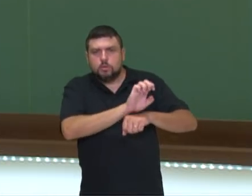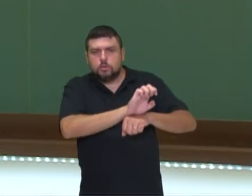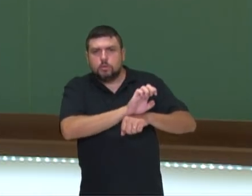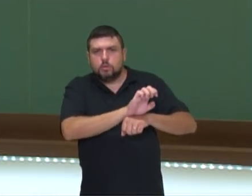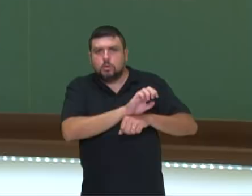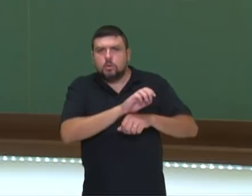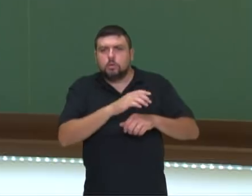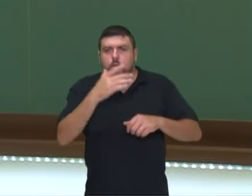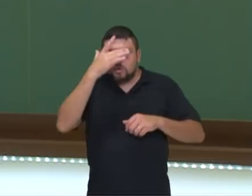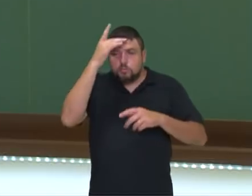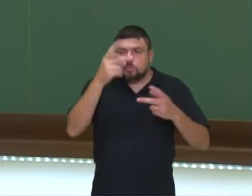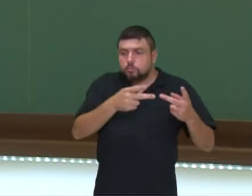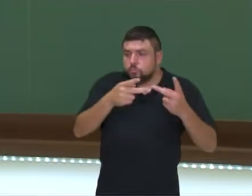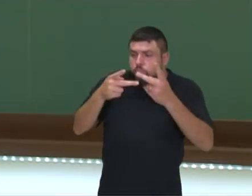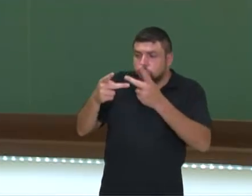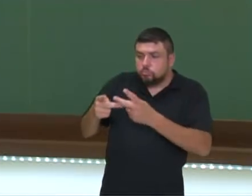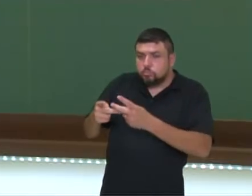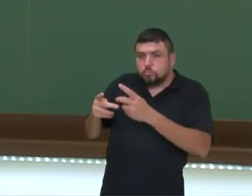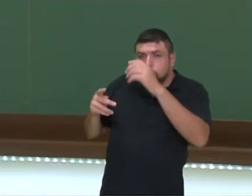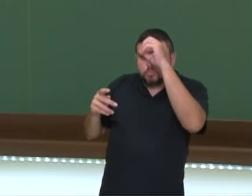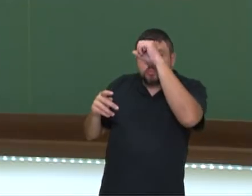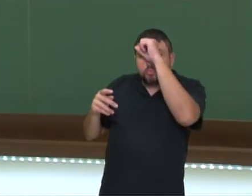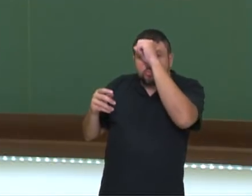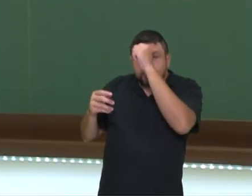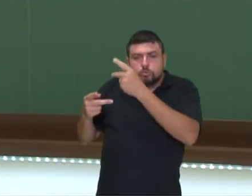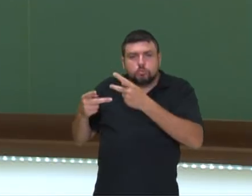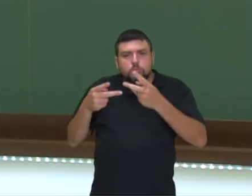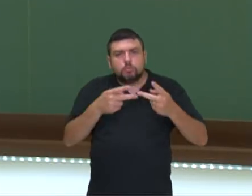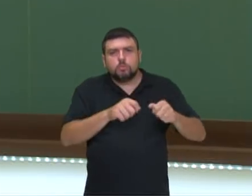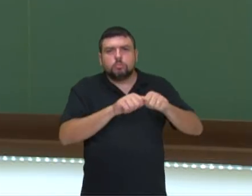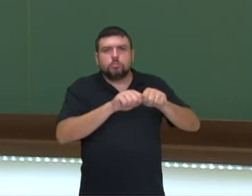outras pessoas para essas regiões e ser praticado